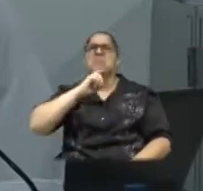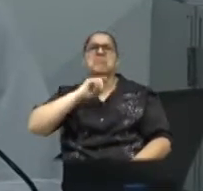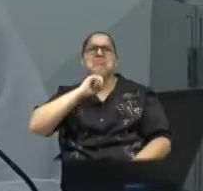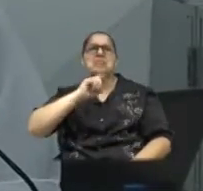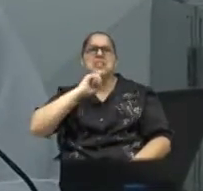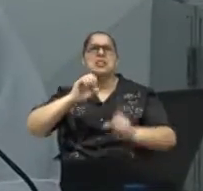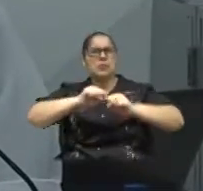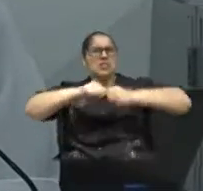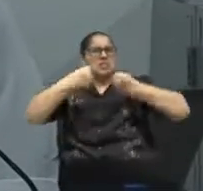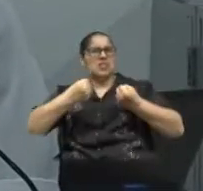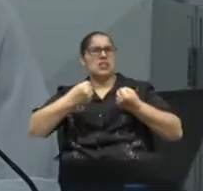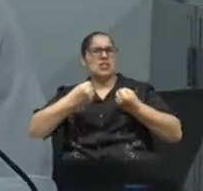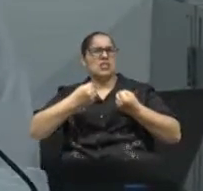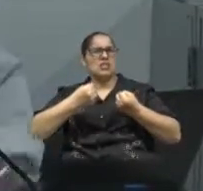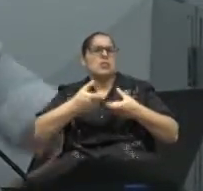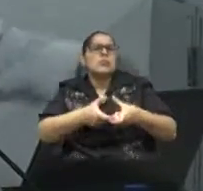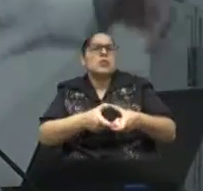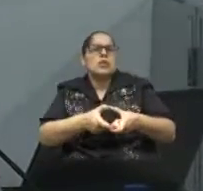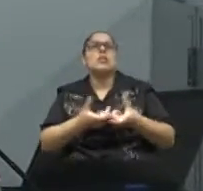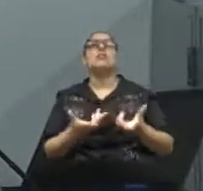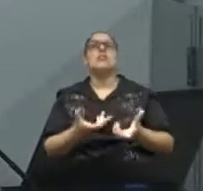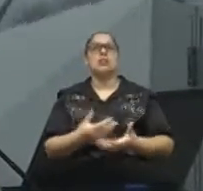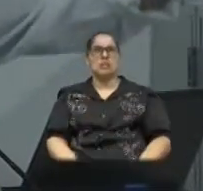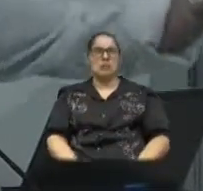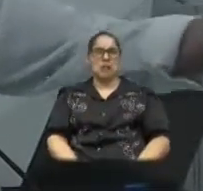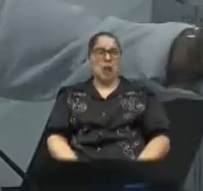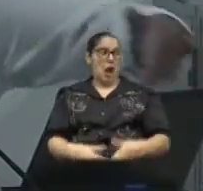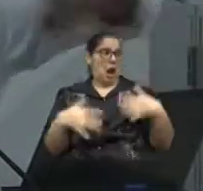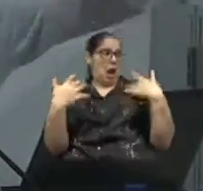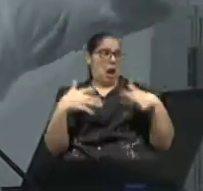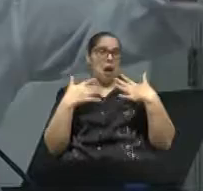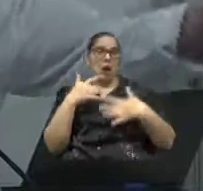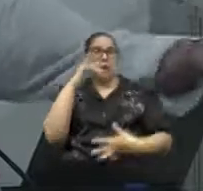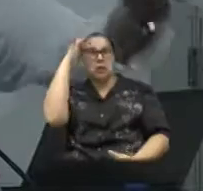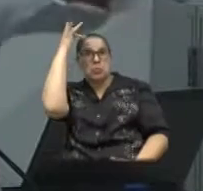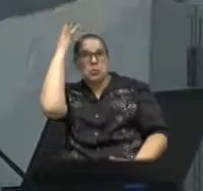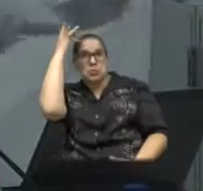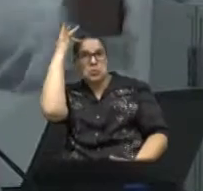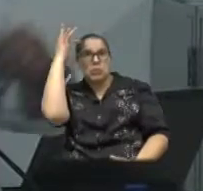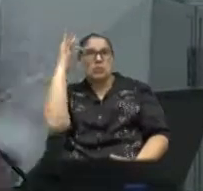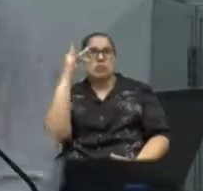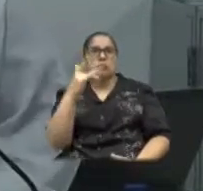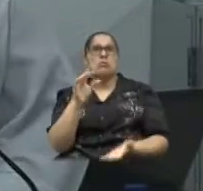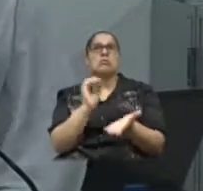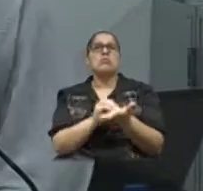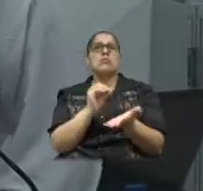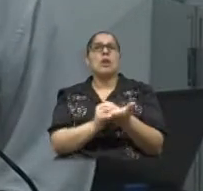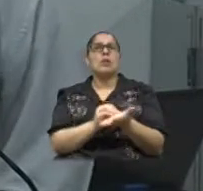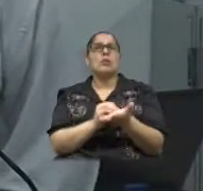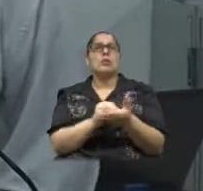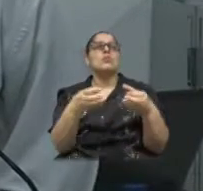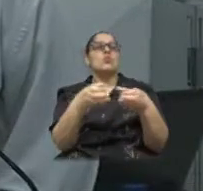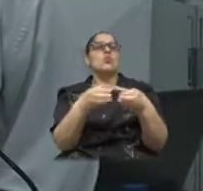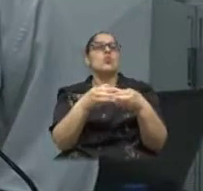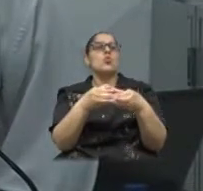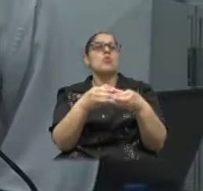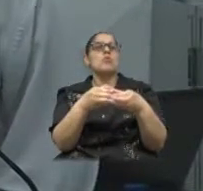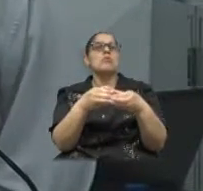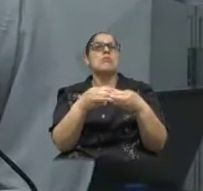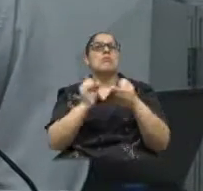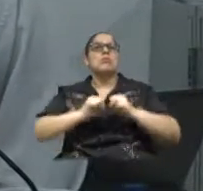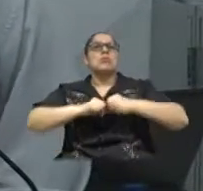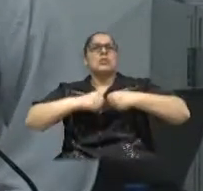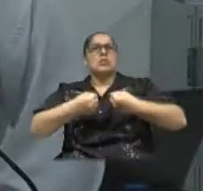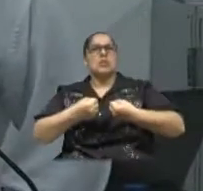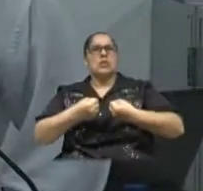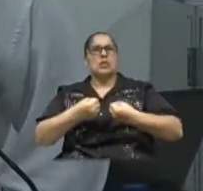bravo. Quando a gente fala, vocês estão falando demais, vocês são intolerantes, mas cadê eles agora para defender? Se